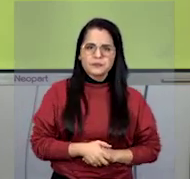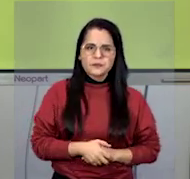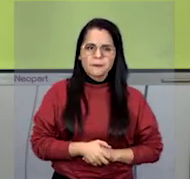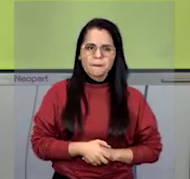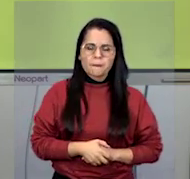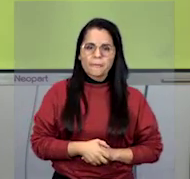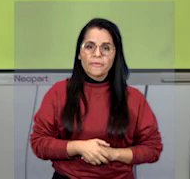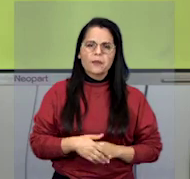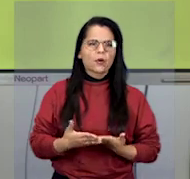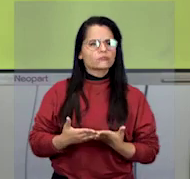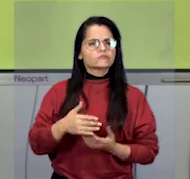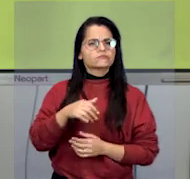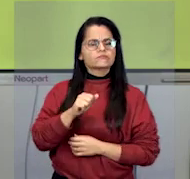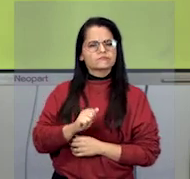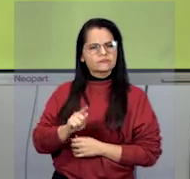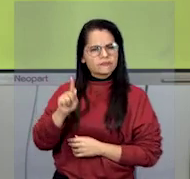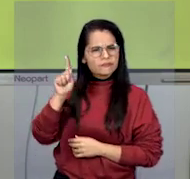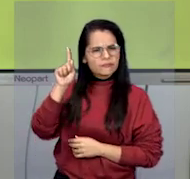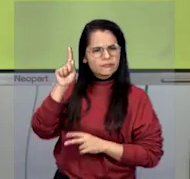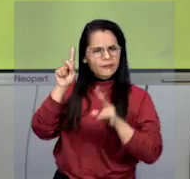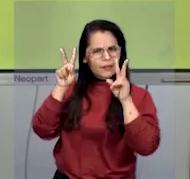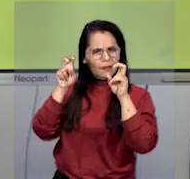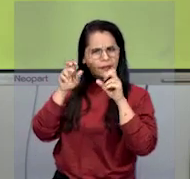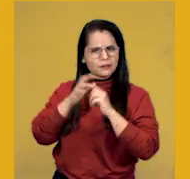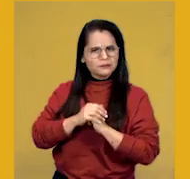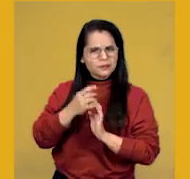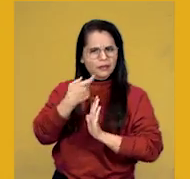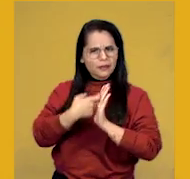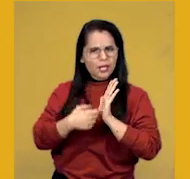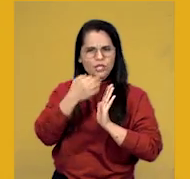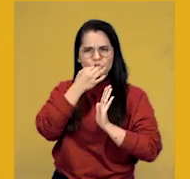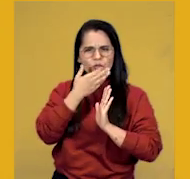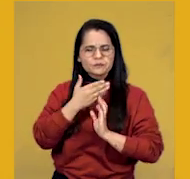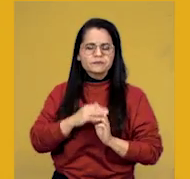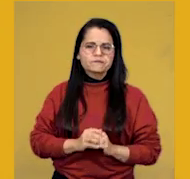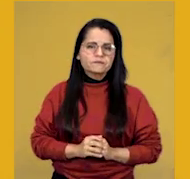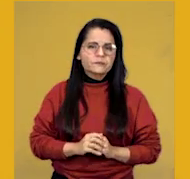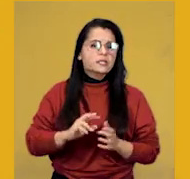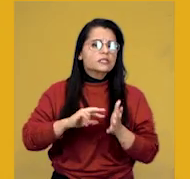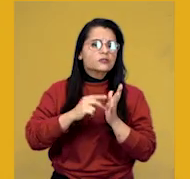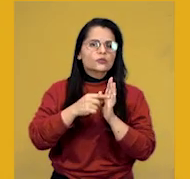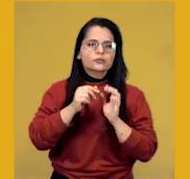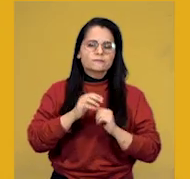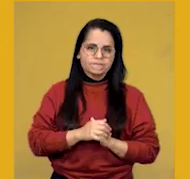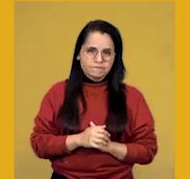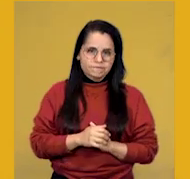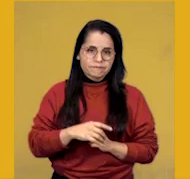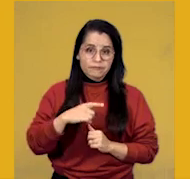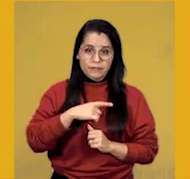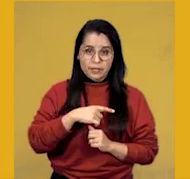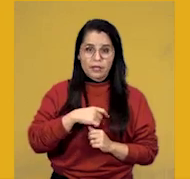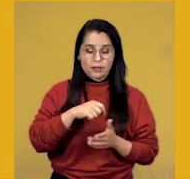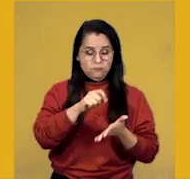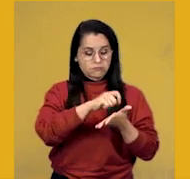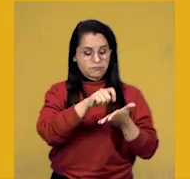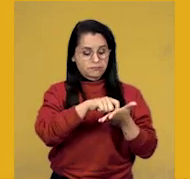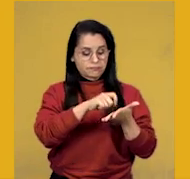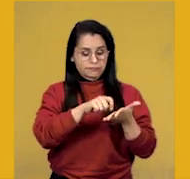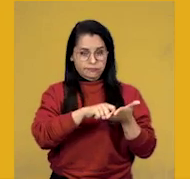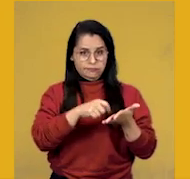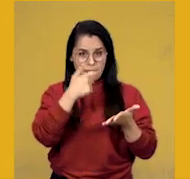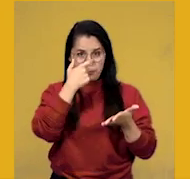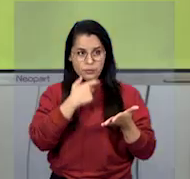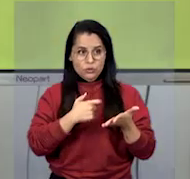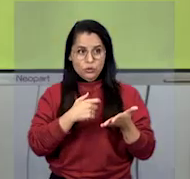E o artigo de opinião? Qual que é o seu conceito? Ele permite tanto ao autor quanto ao leitor, permita-me